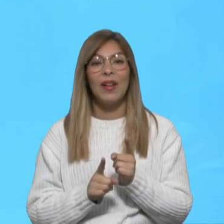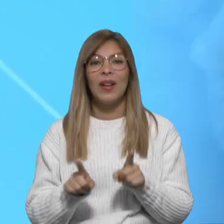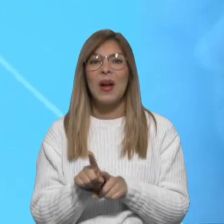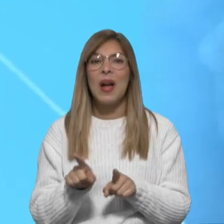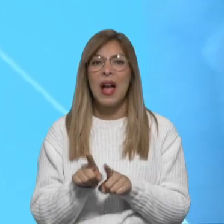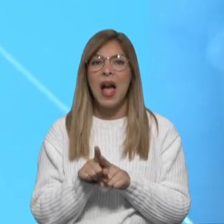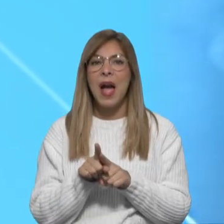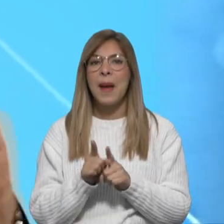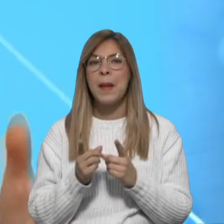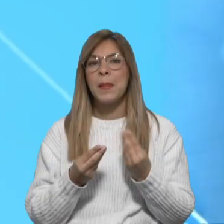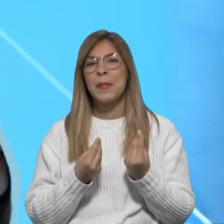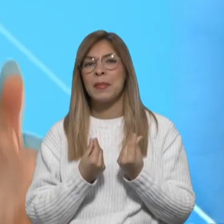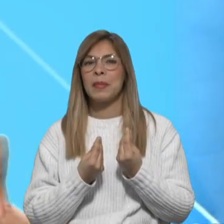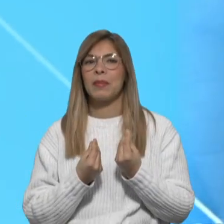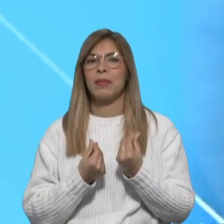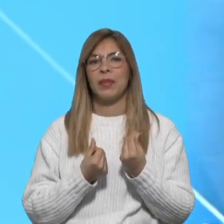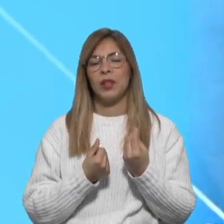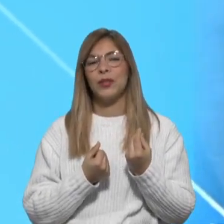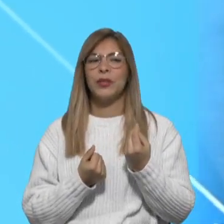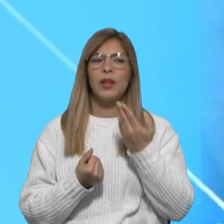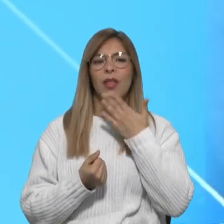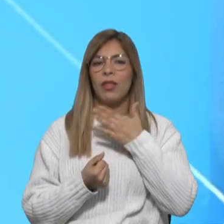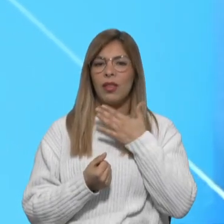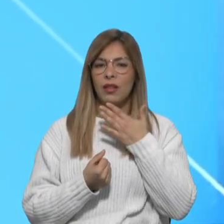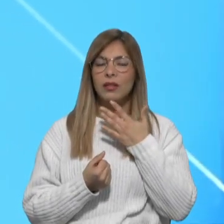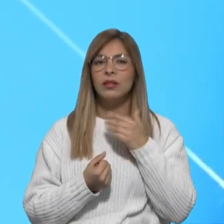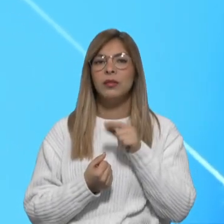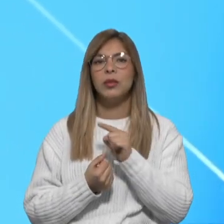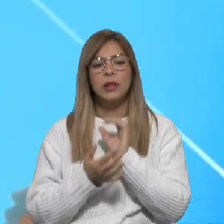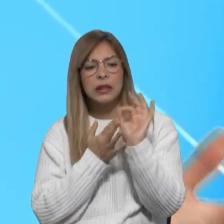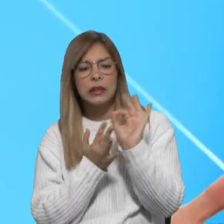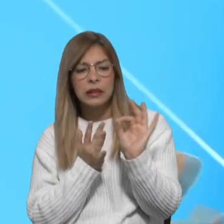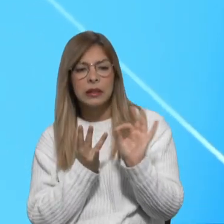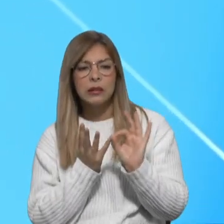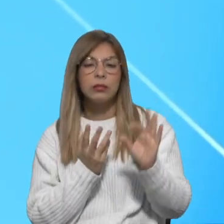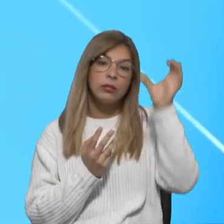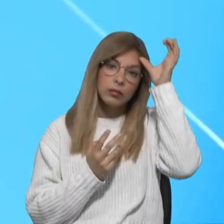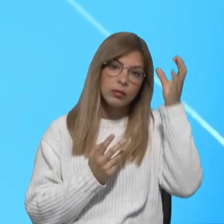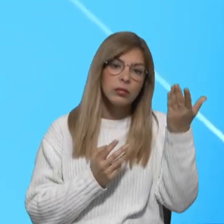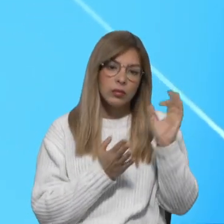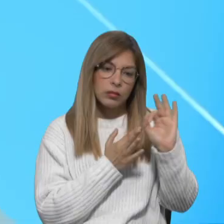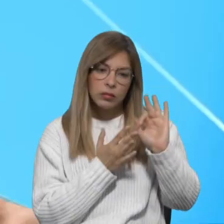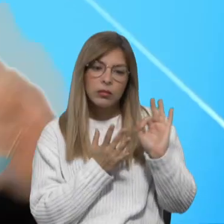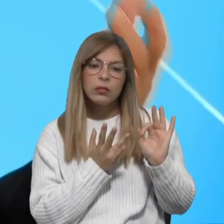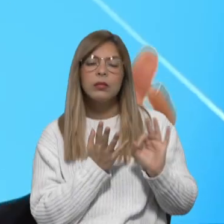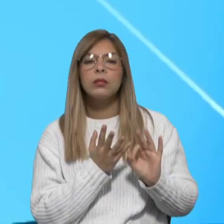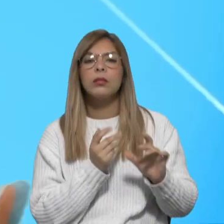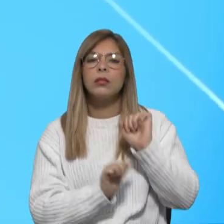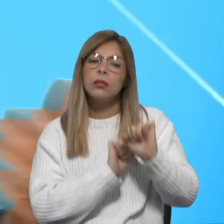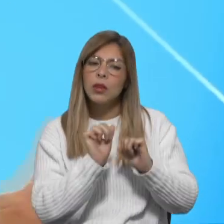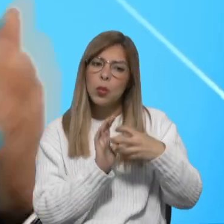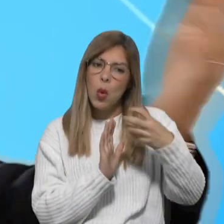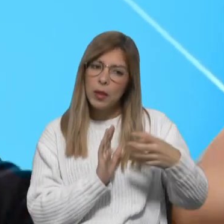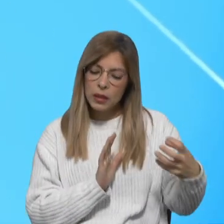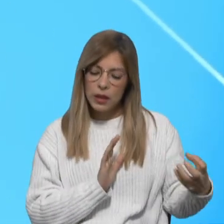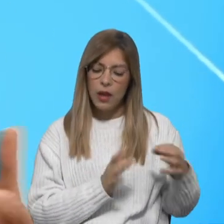muito primária, de facto. É um pouco linear. E se há alguma coisa que caracteriza a inteligência, já agora, não é? É precisamente a complexidade, a